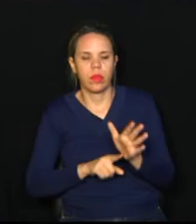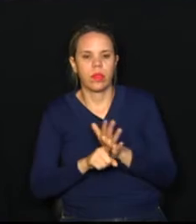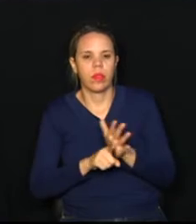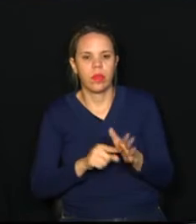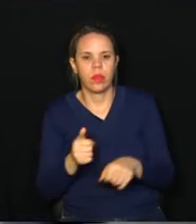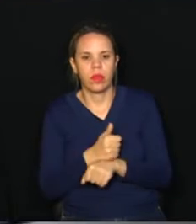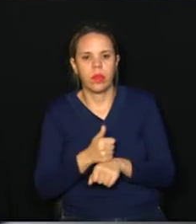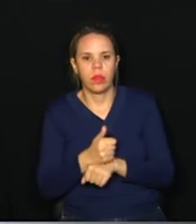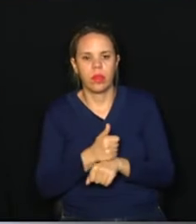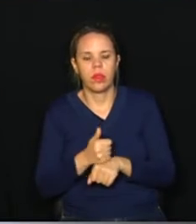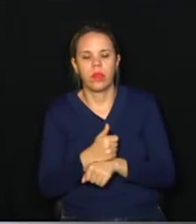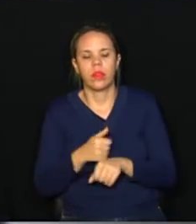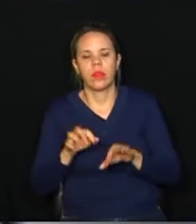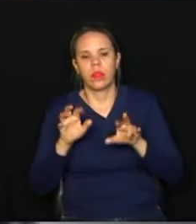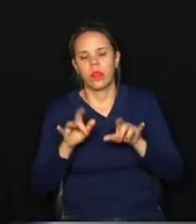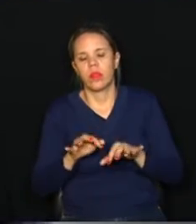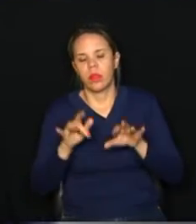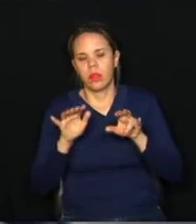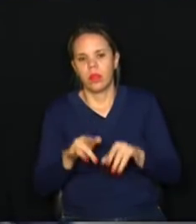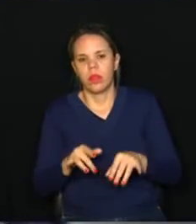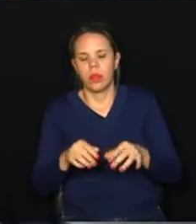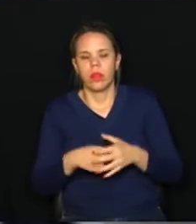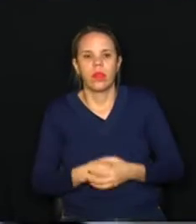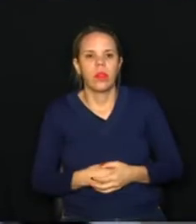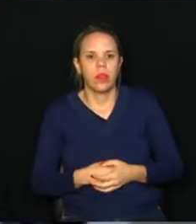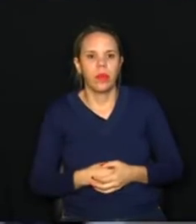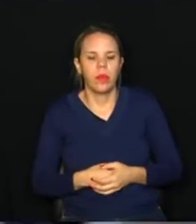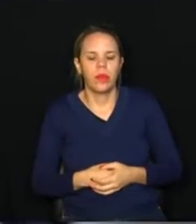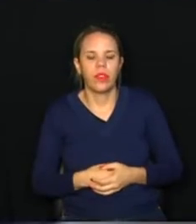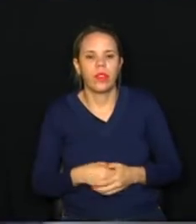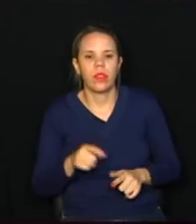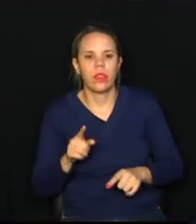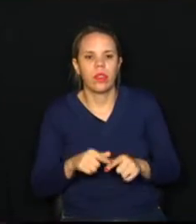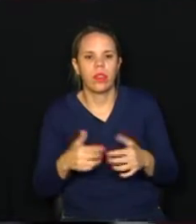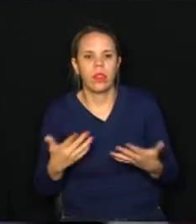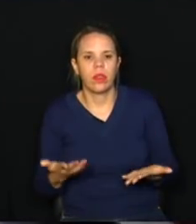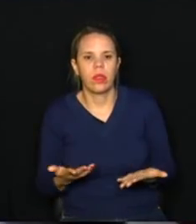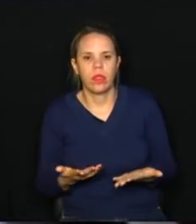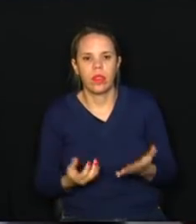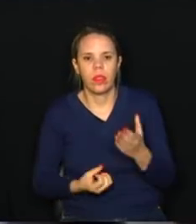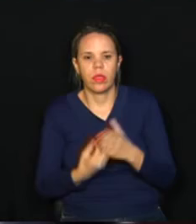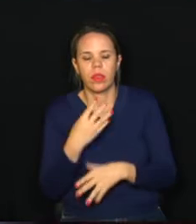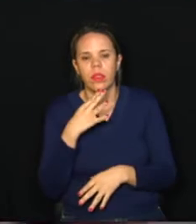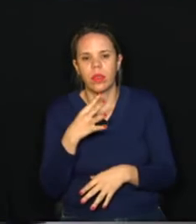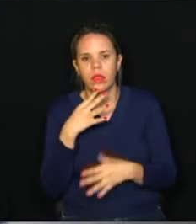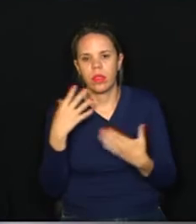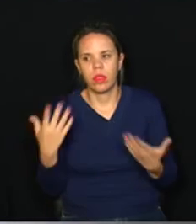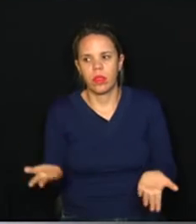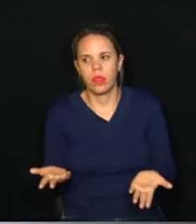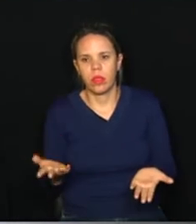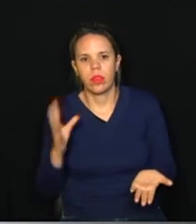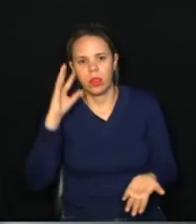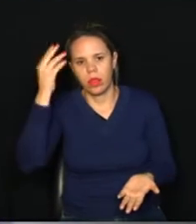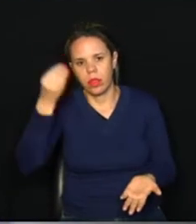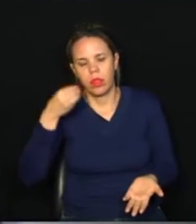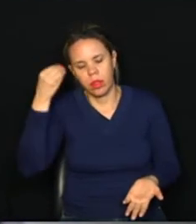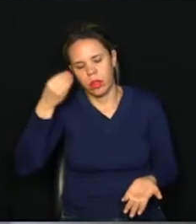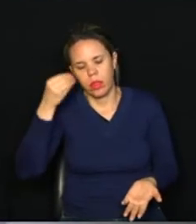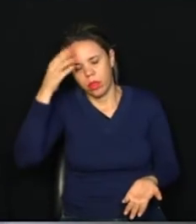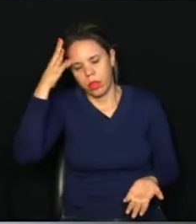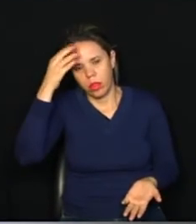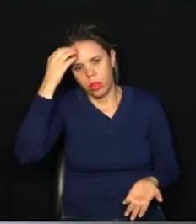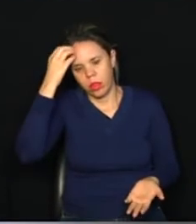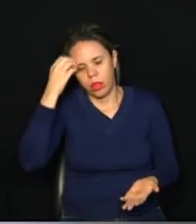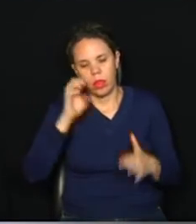lá atrás de um computador, está lá atrás de um instrumento, de uma ferramenta, criando conhecimento, para que a iniciativa privada